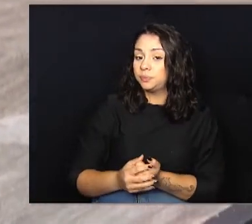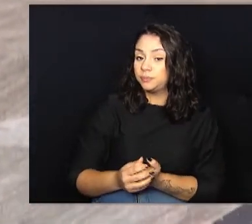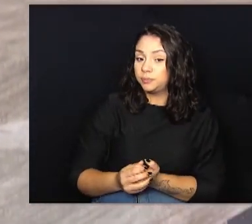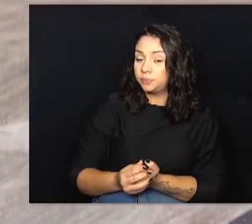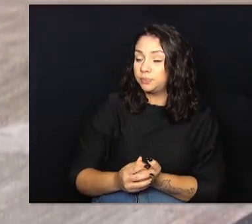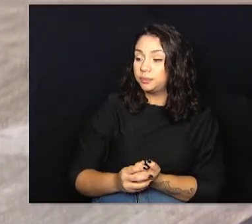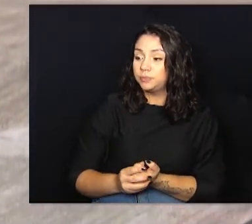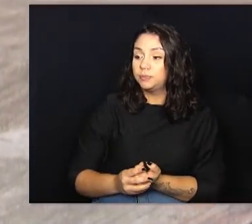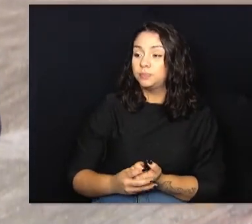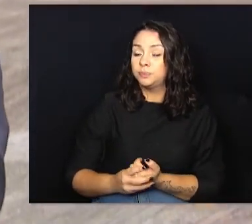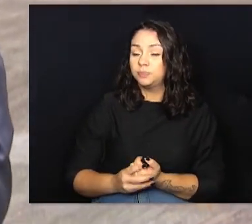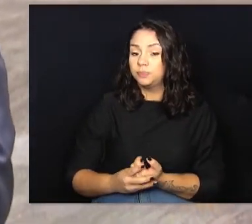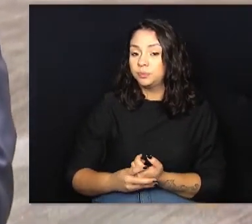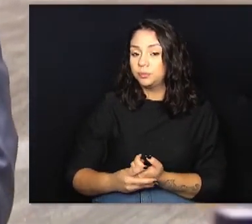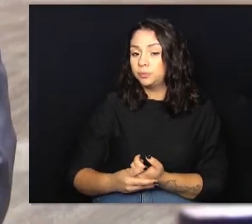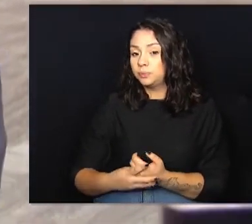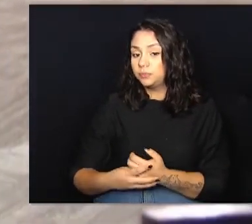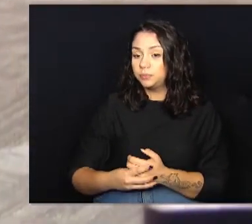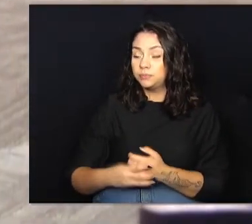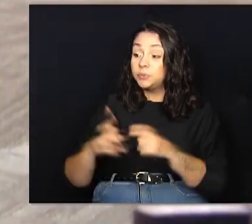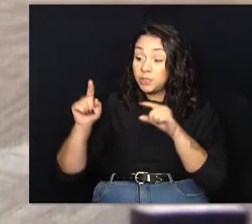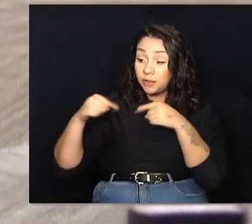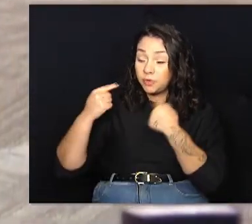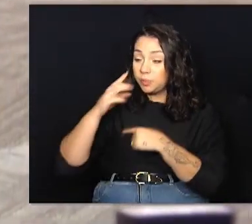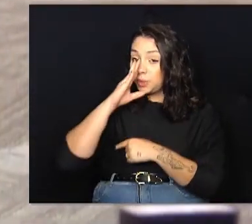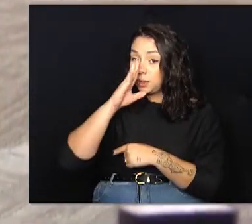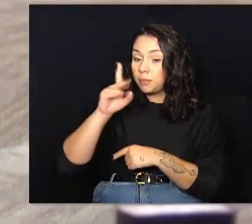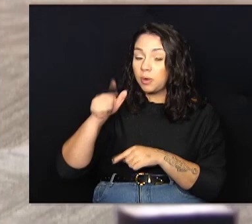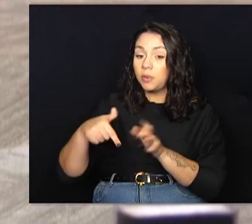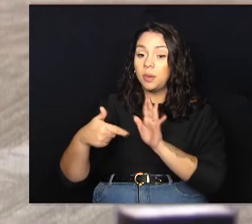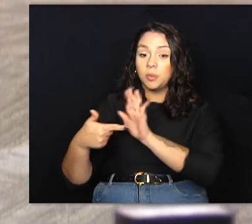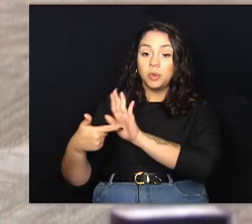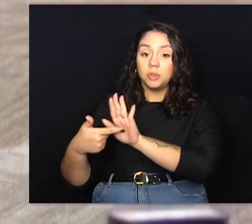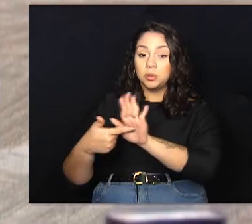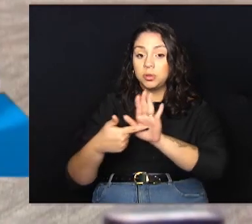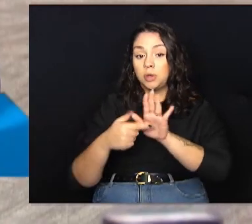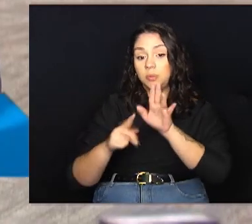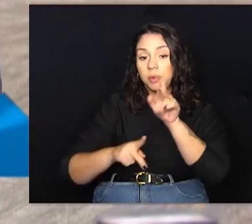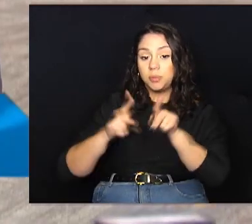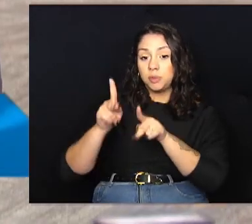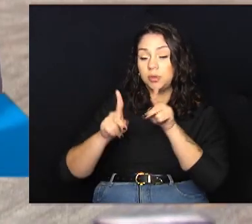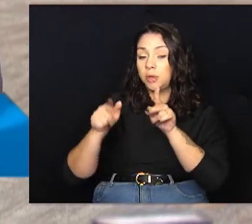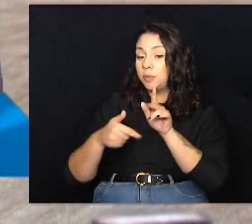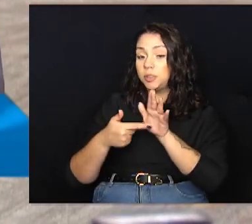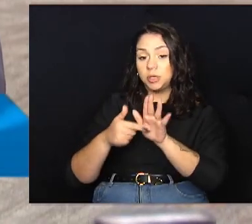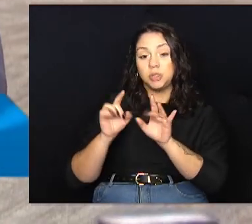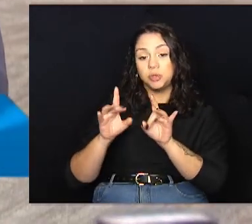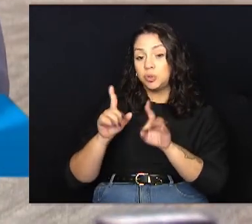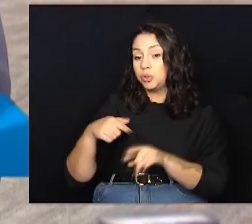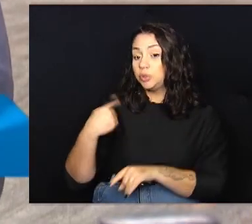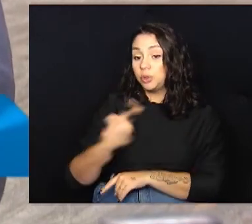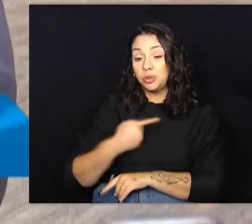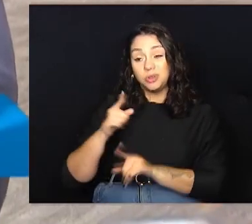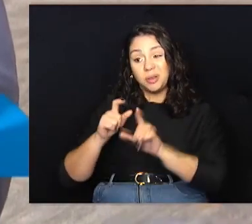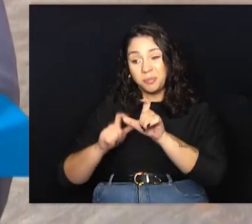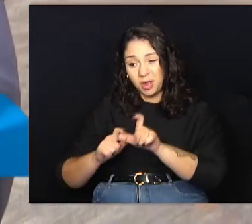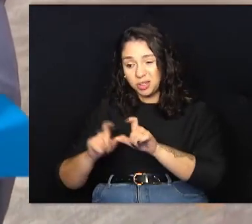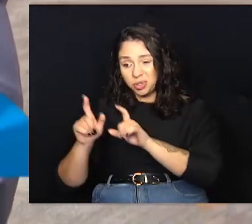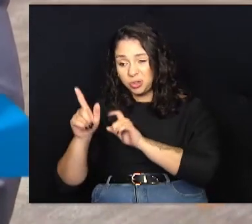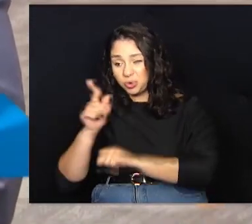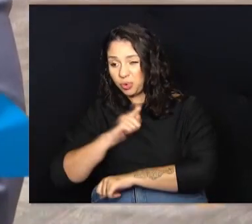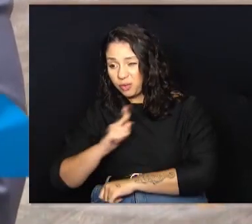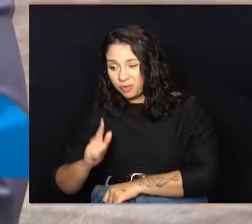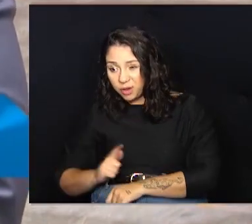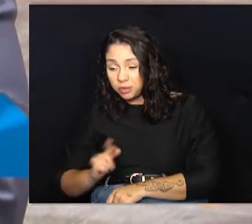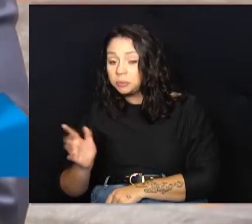é mostrar a população que depende de nós apenas depende do governo Depende de ninguém é nós